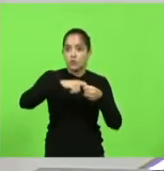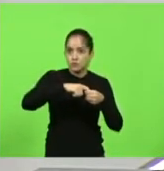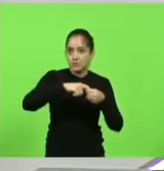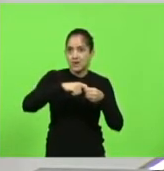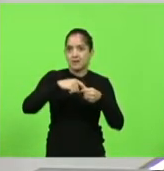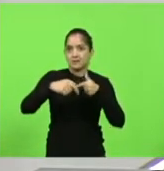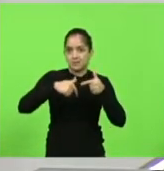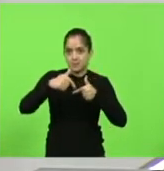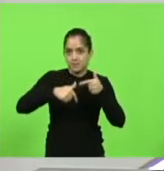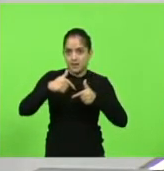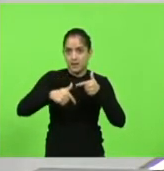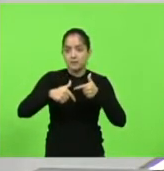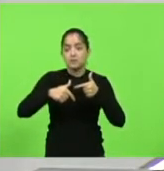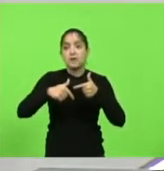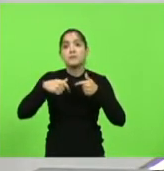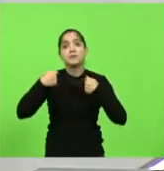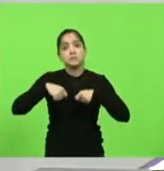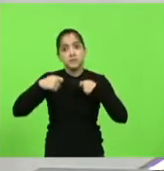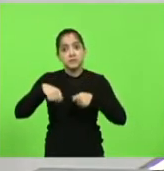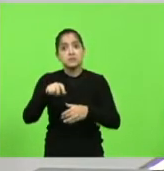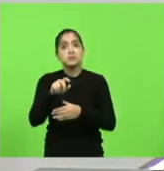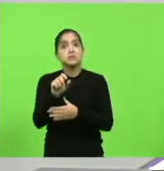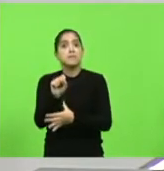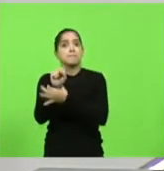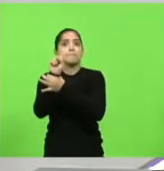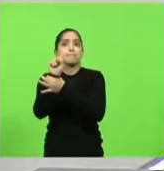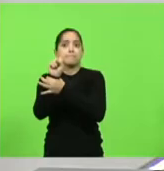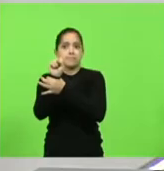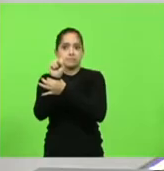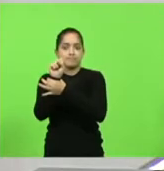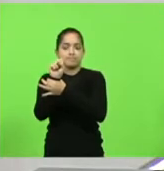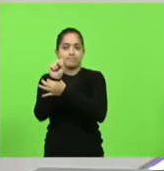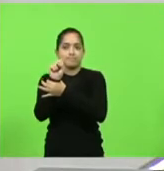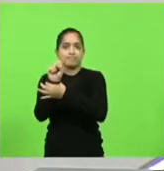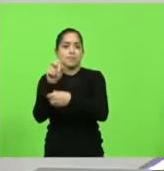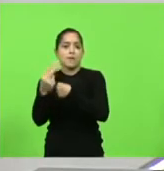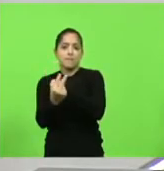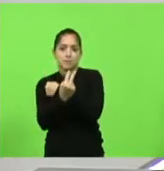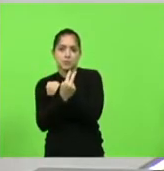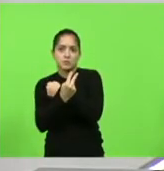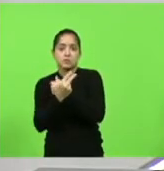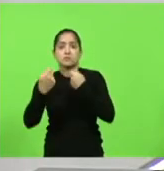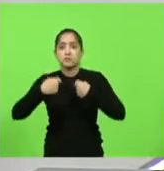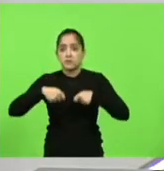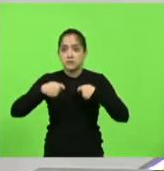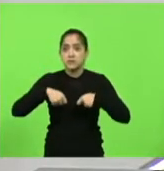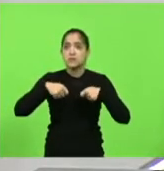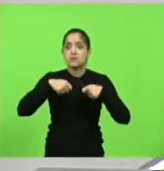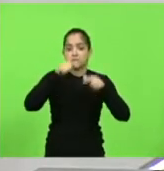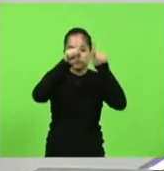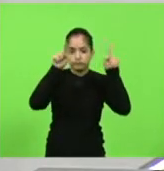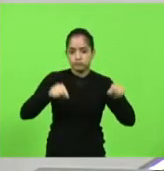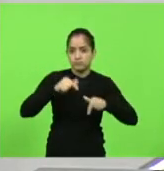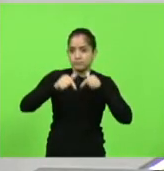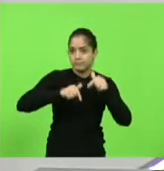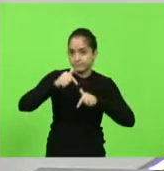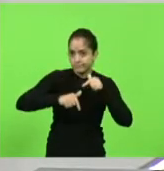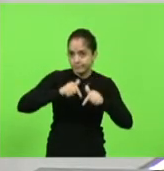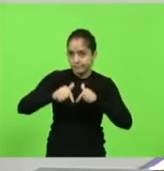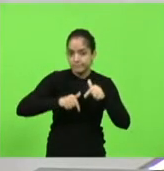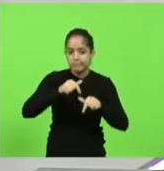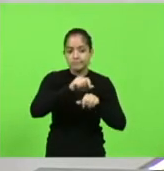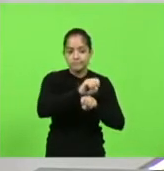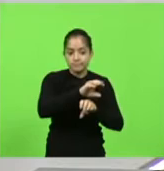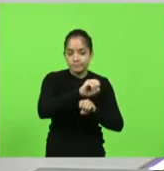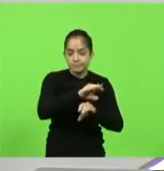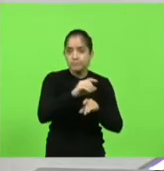lei tem que vir a proteção. Junto com a lei tem que vir a proteção aos trabalhadores em educação. Junto com a lei tem que